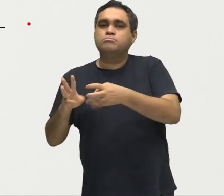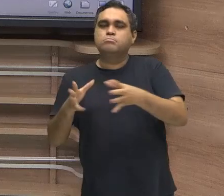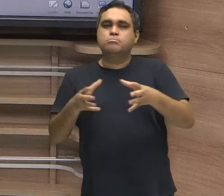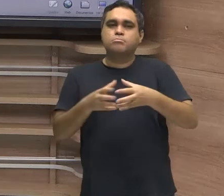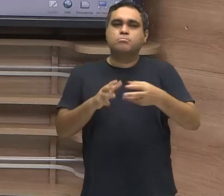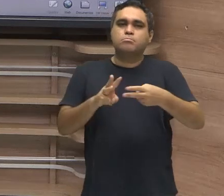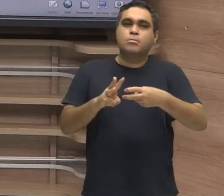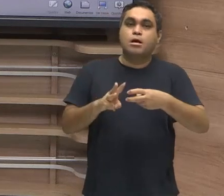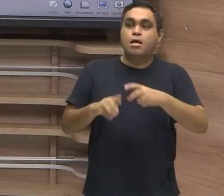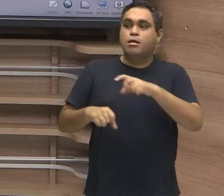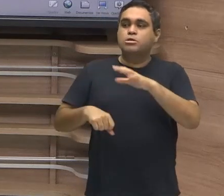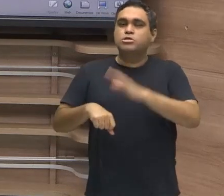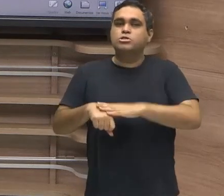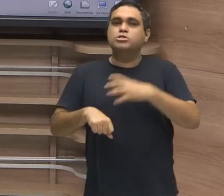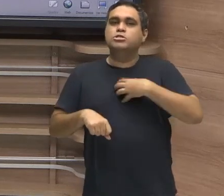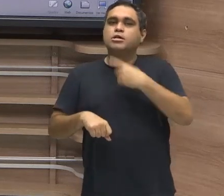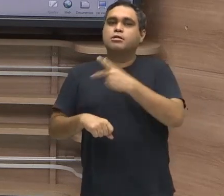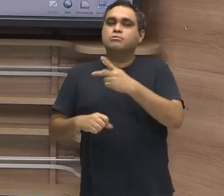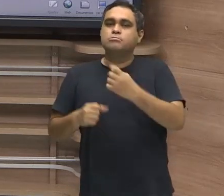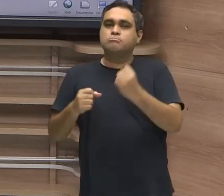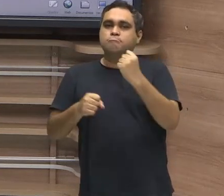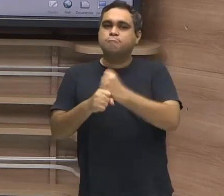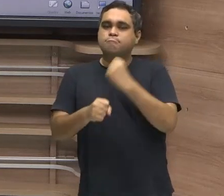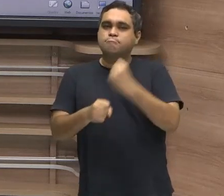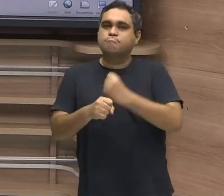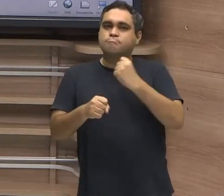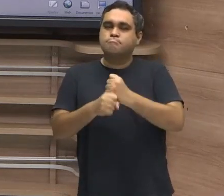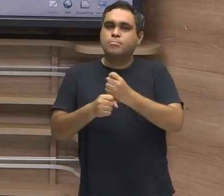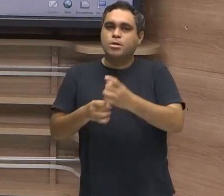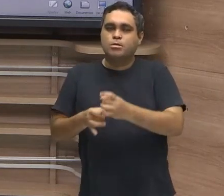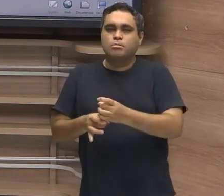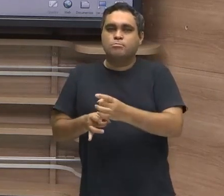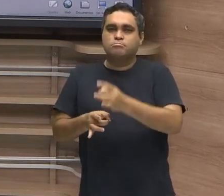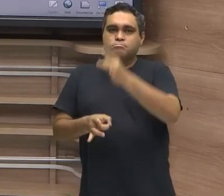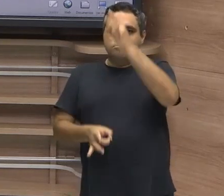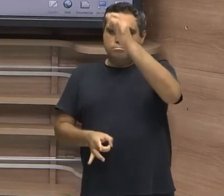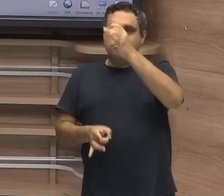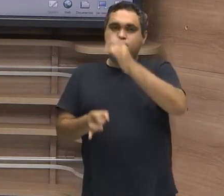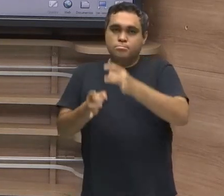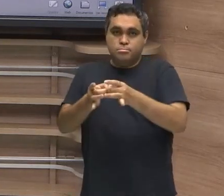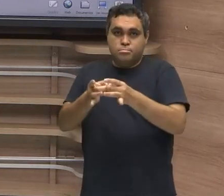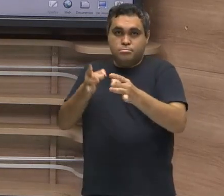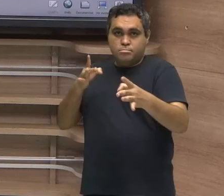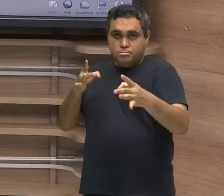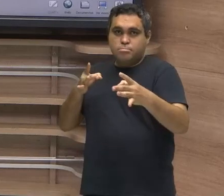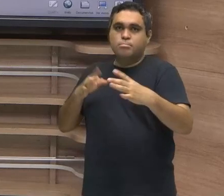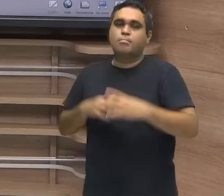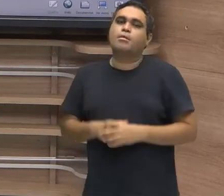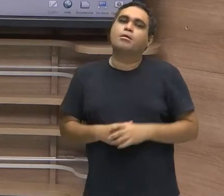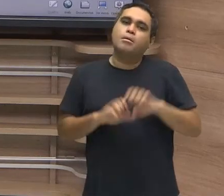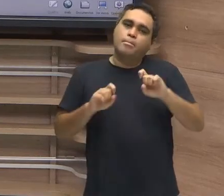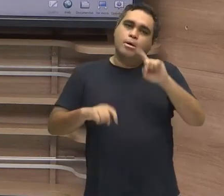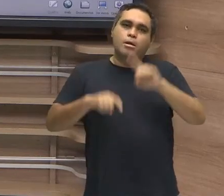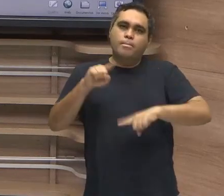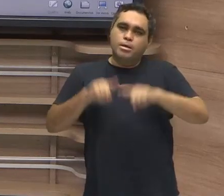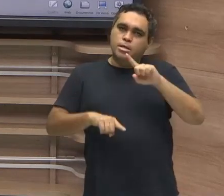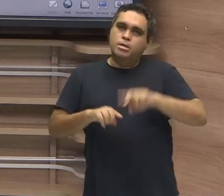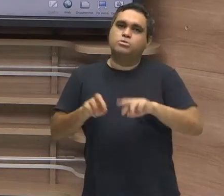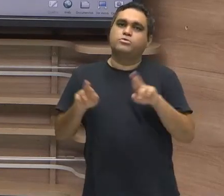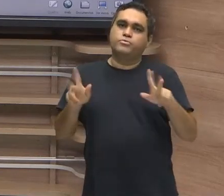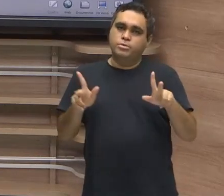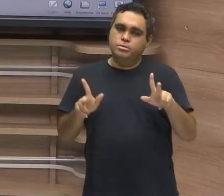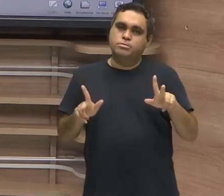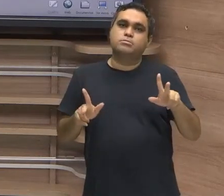de construir o seu arco e a sua flecha. E pode ser que os materiais sejam diferentes. Logo, ele vai ter um formato